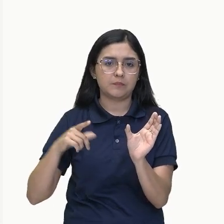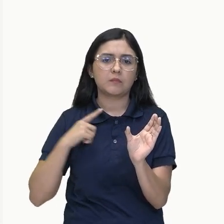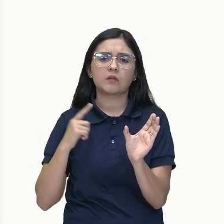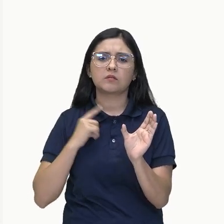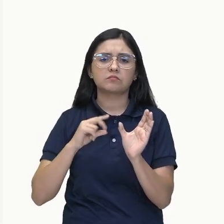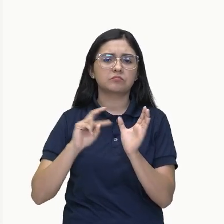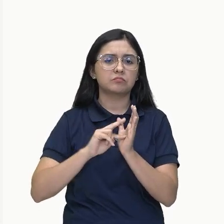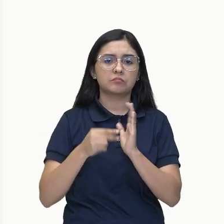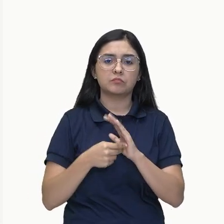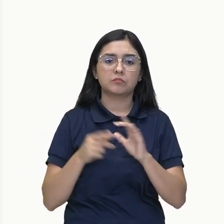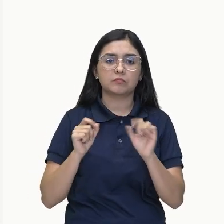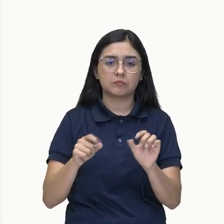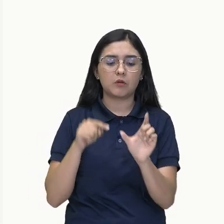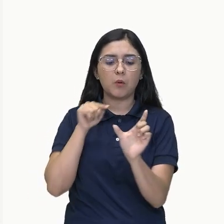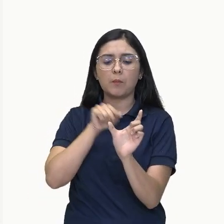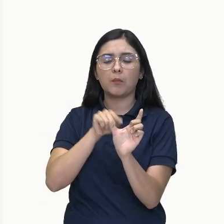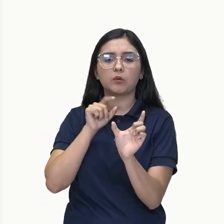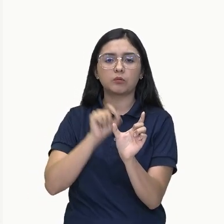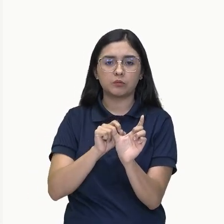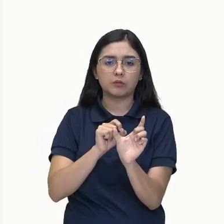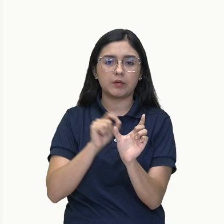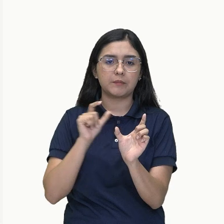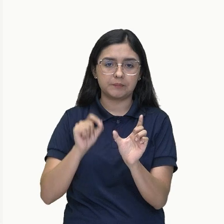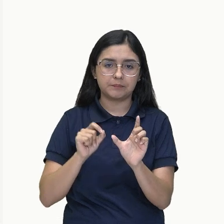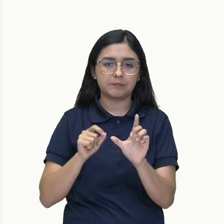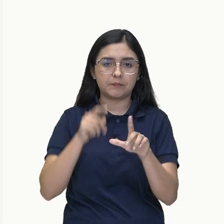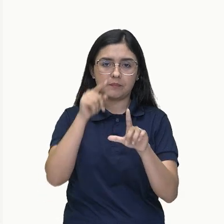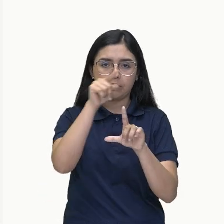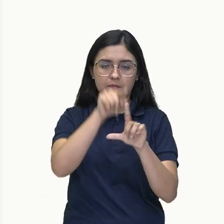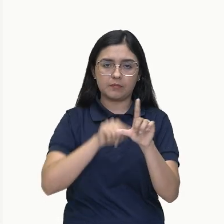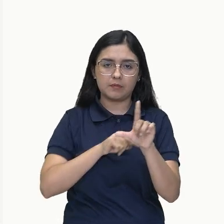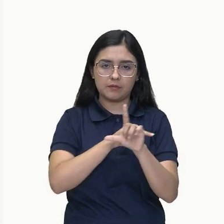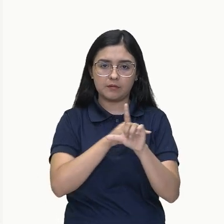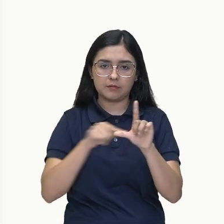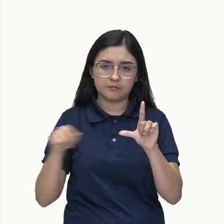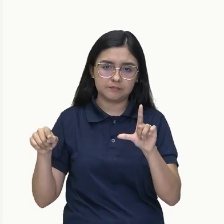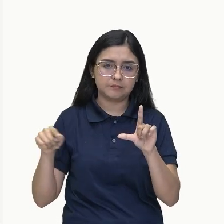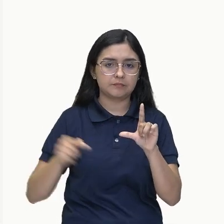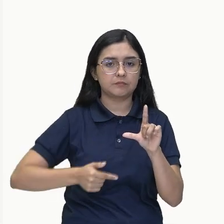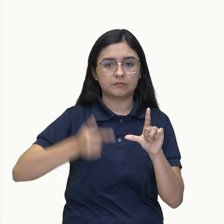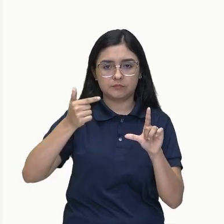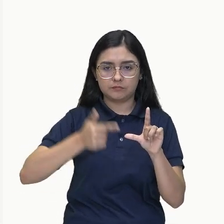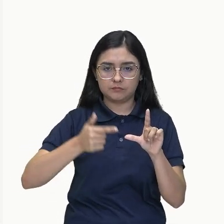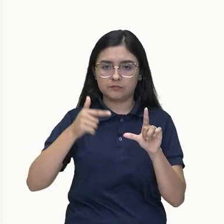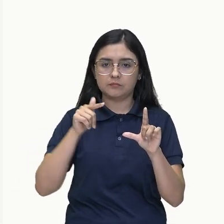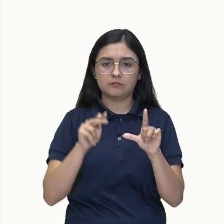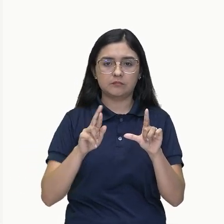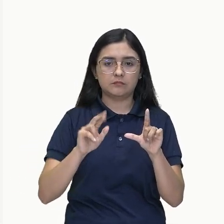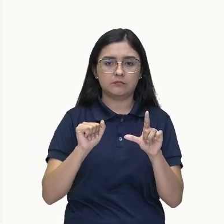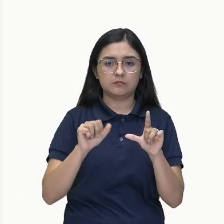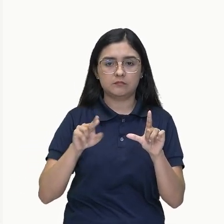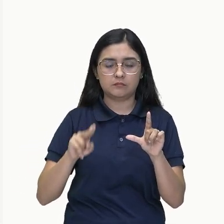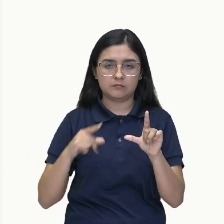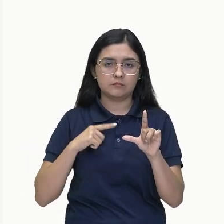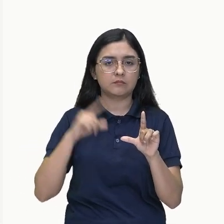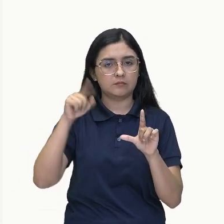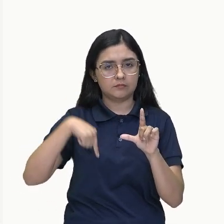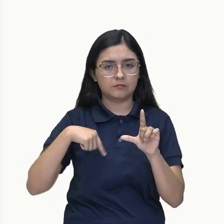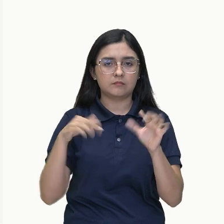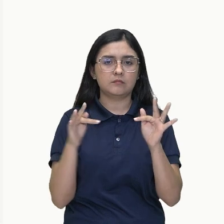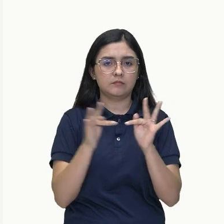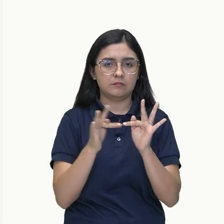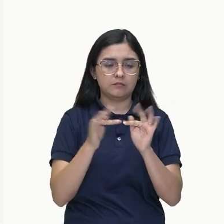corresponde ao ponto em que o gráfico de uma função do segundo grau, que é a função quadrática, né, muda